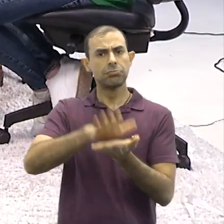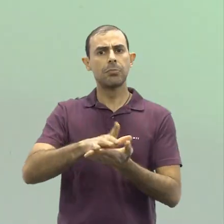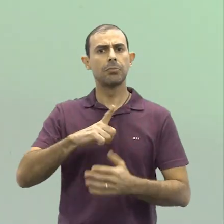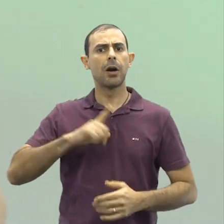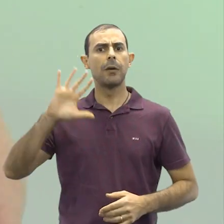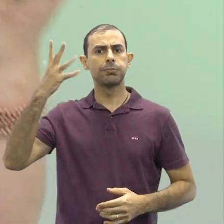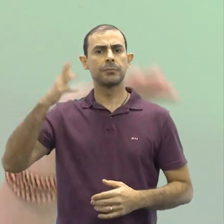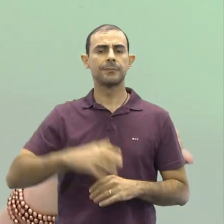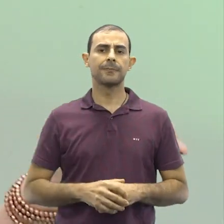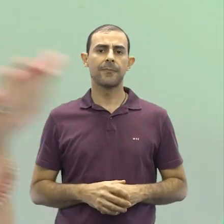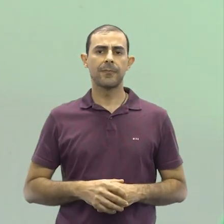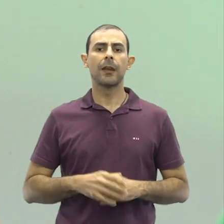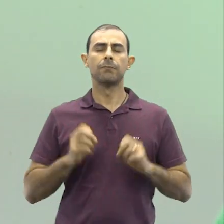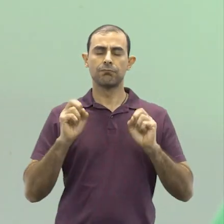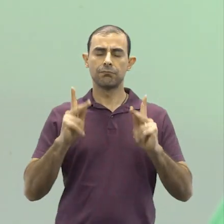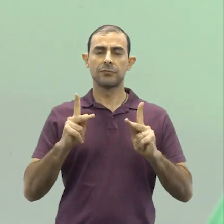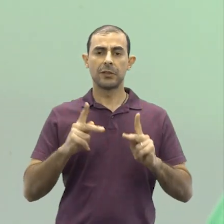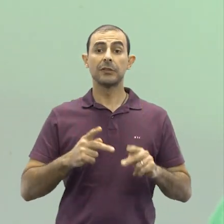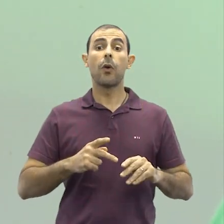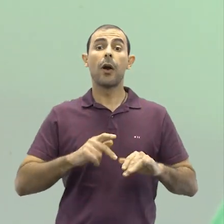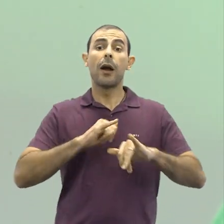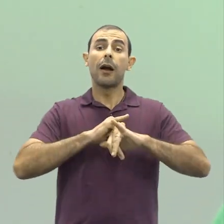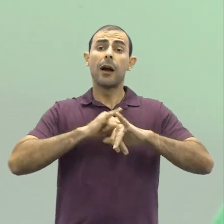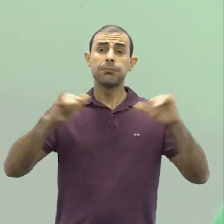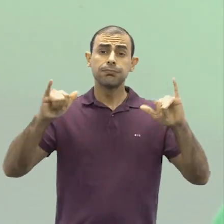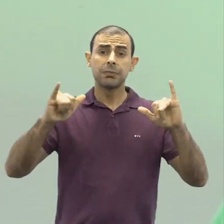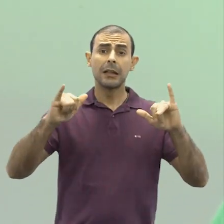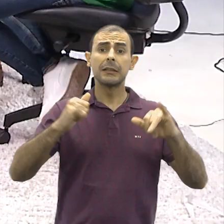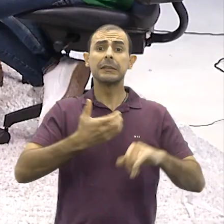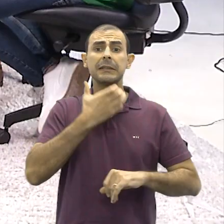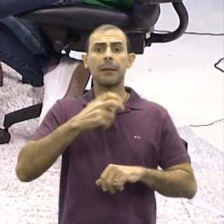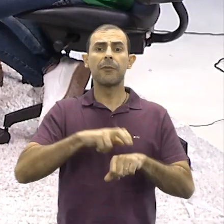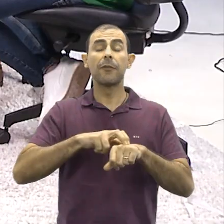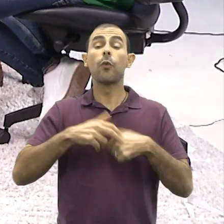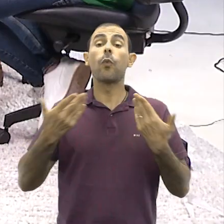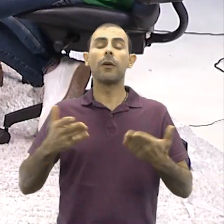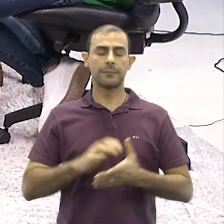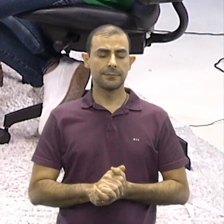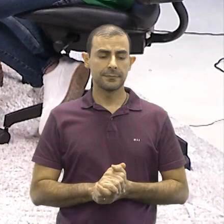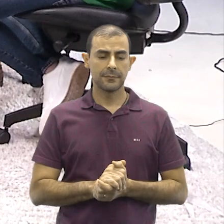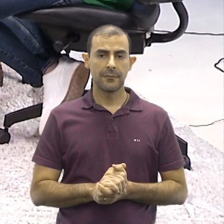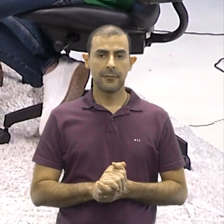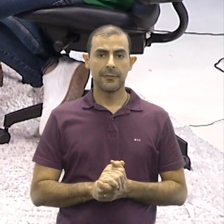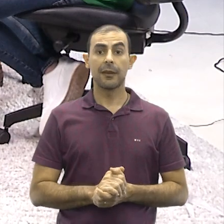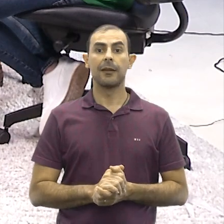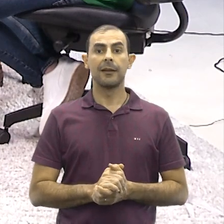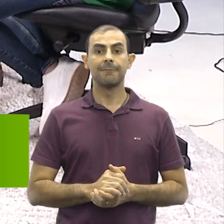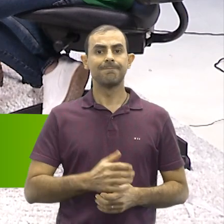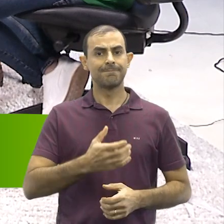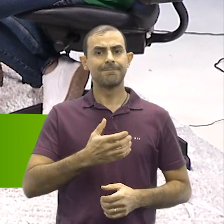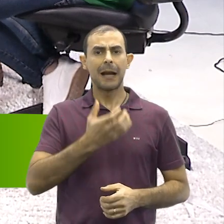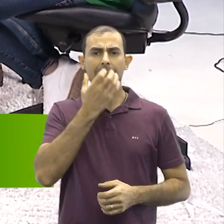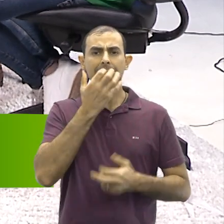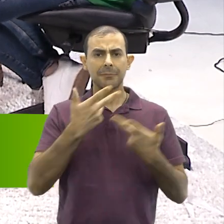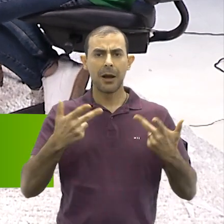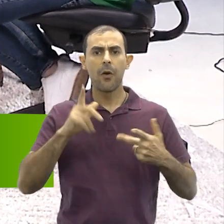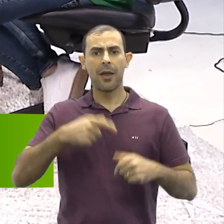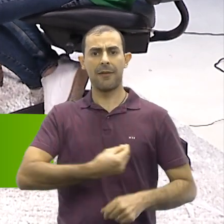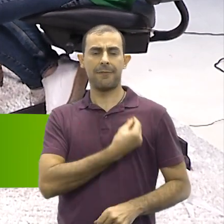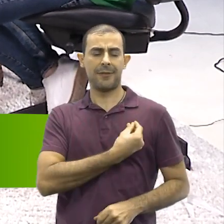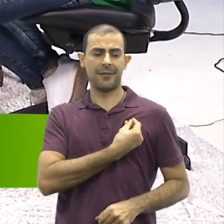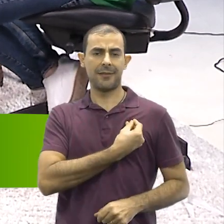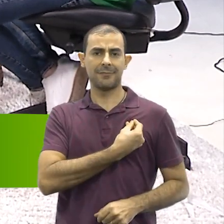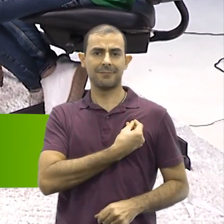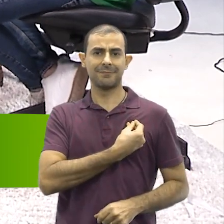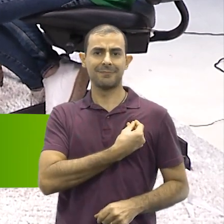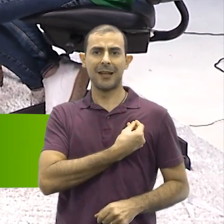pune. E qual a mensagem que fica aí para o Dezembro Verde, vereador? Lembrando, Dai, que animal é uma vida, não é um presente, não é um